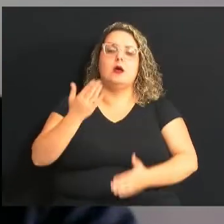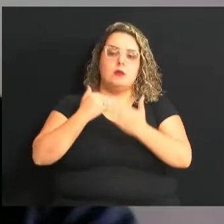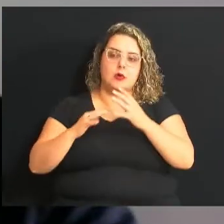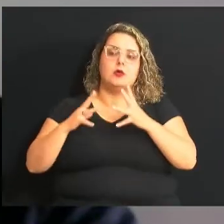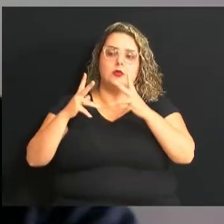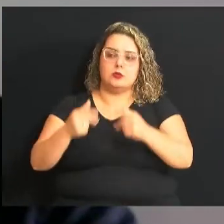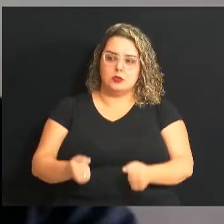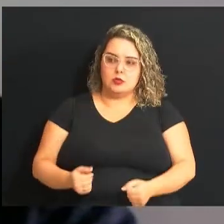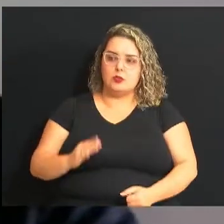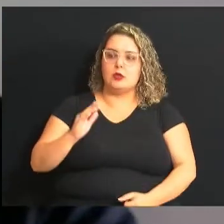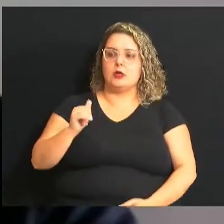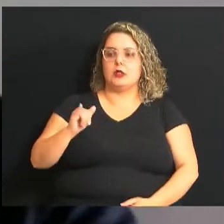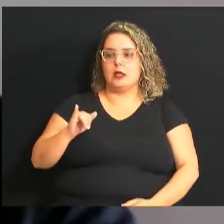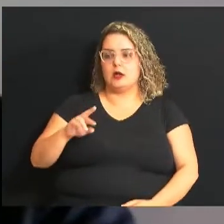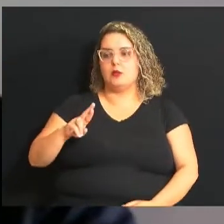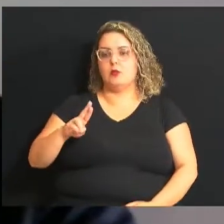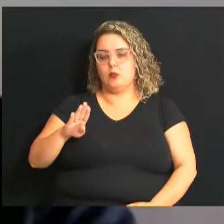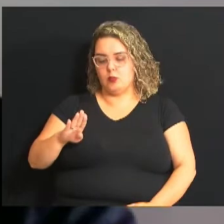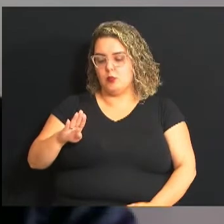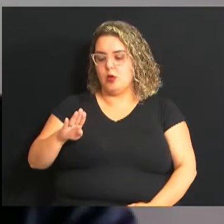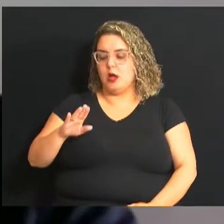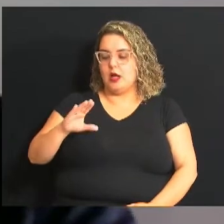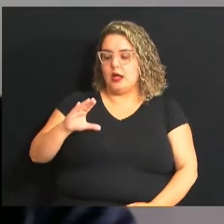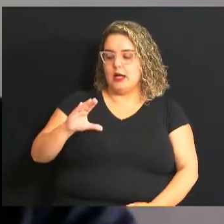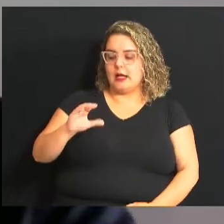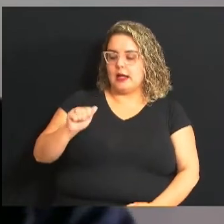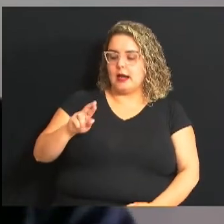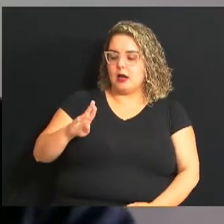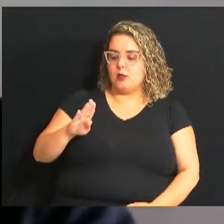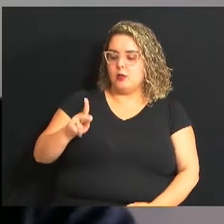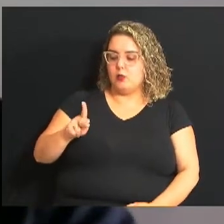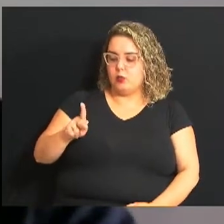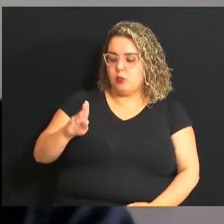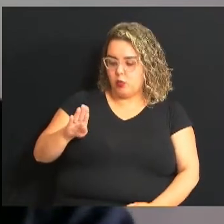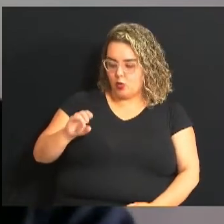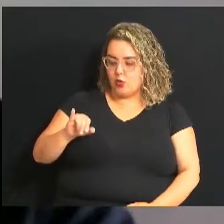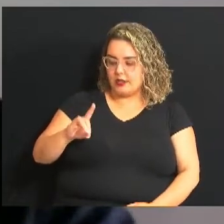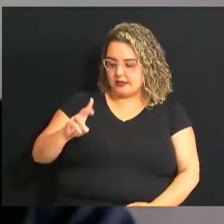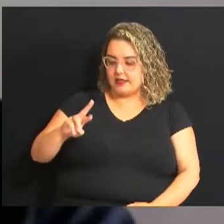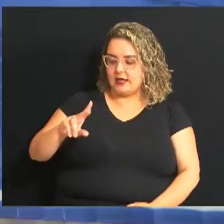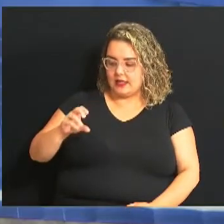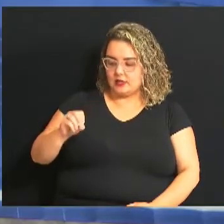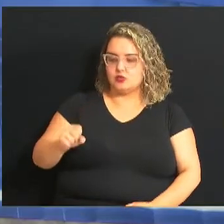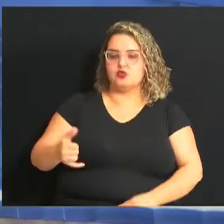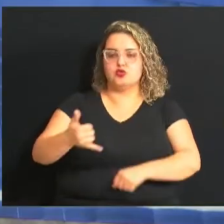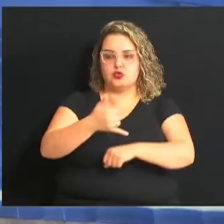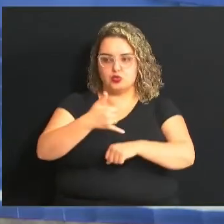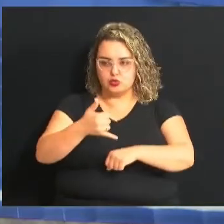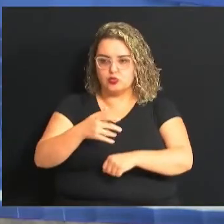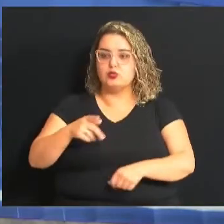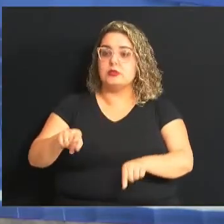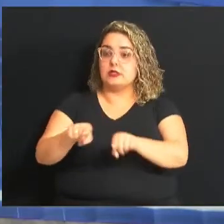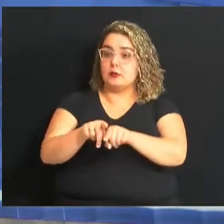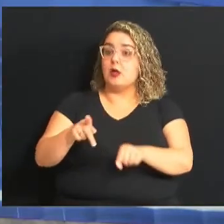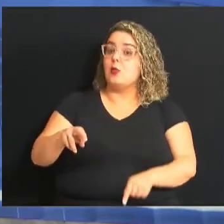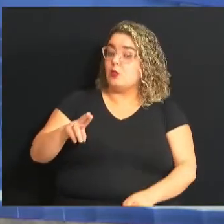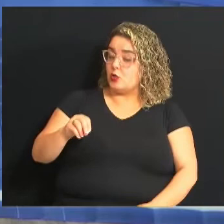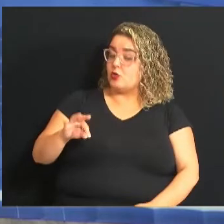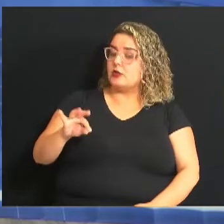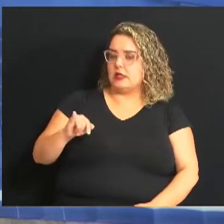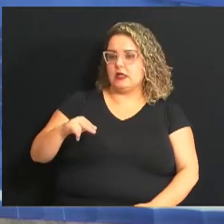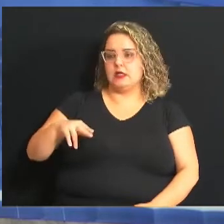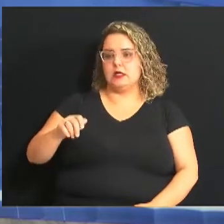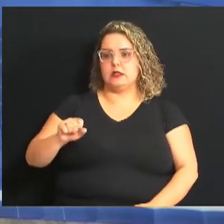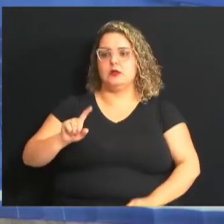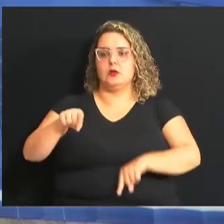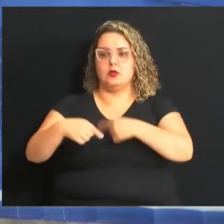de carboidratos, gorduras e proteínas, principalmente para reconstrução muscular. Ô Lucas, outra pergunta aqui relacionada à atividade